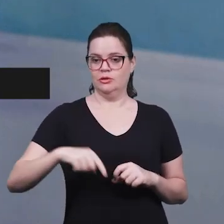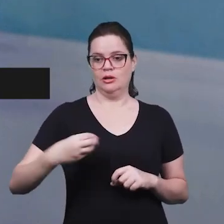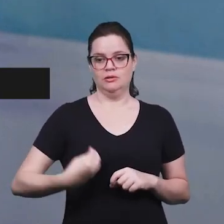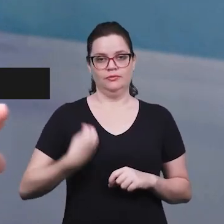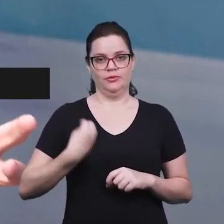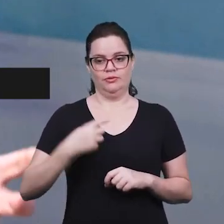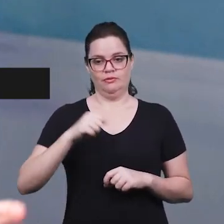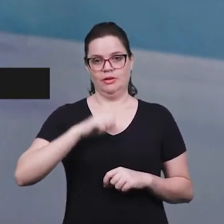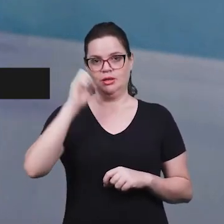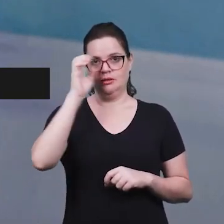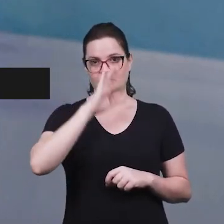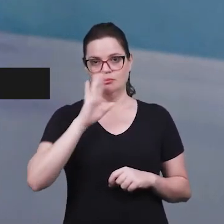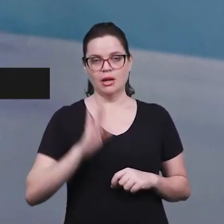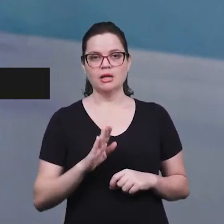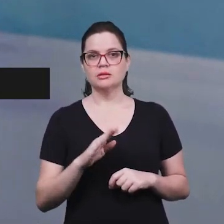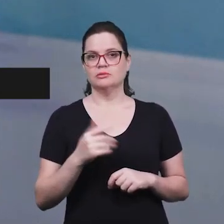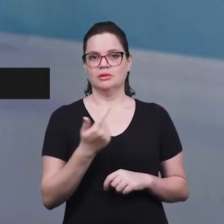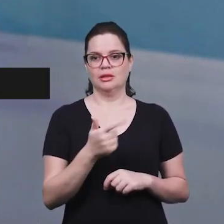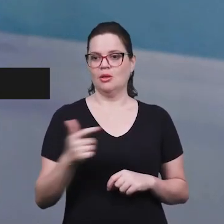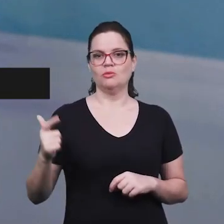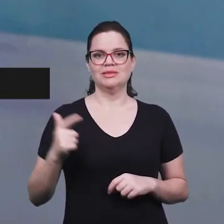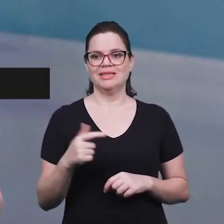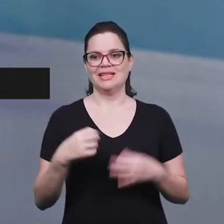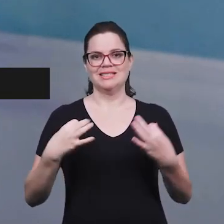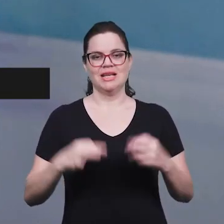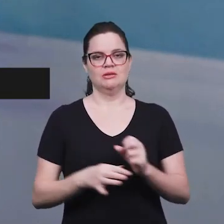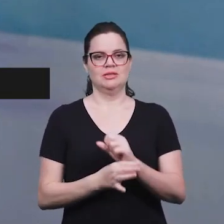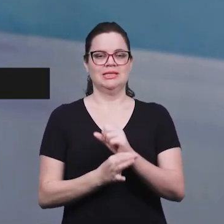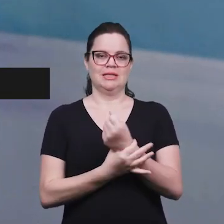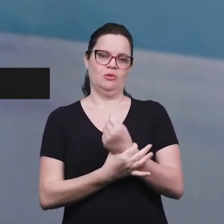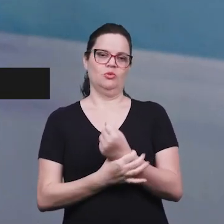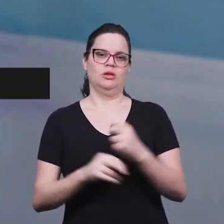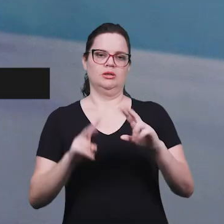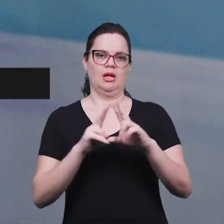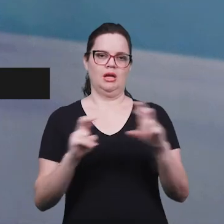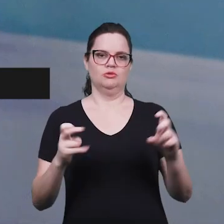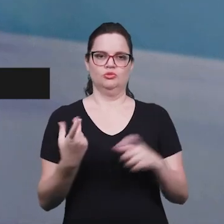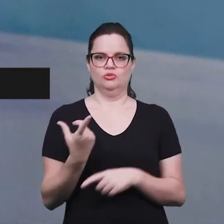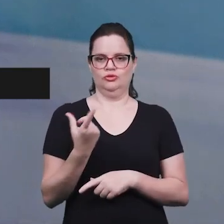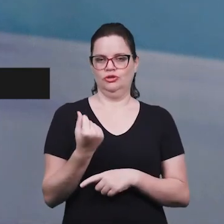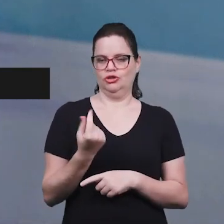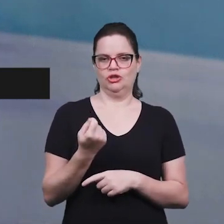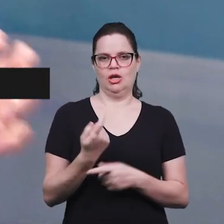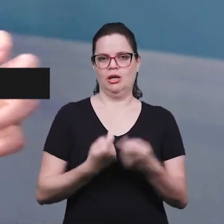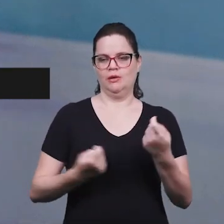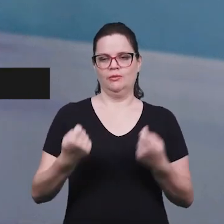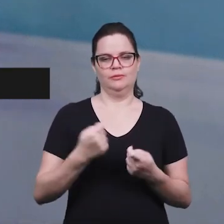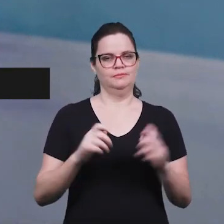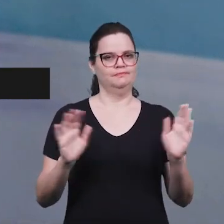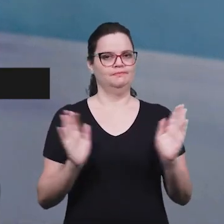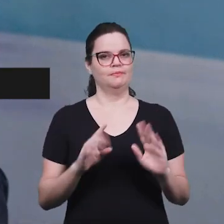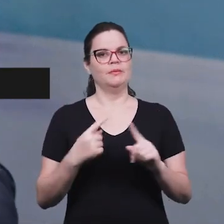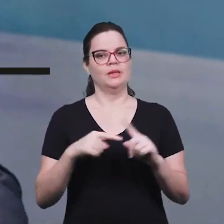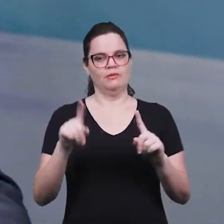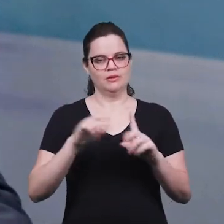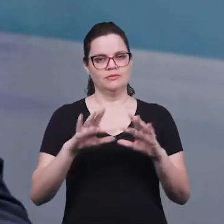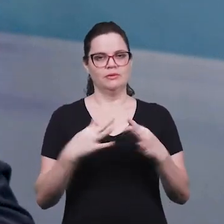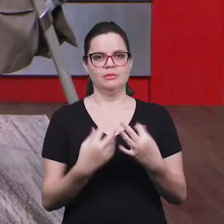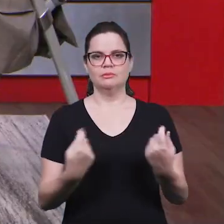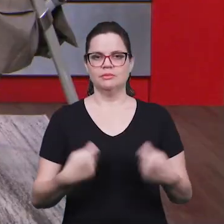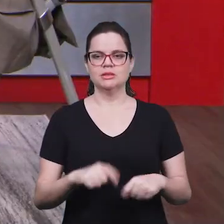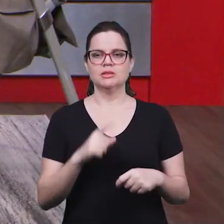ele tem instabilidade econômica. Então, as famílias precisam de ficar preservadas e ter sua reserva de